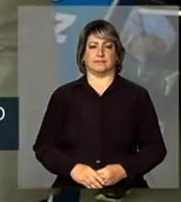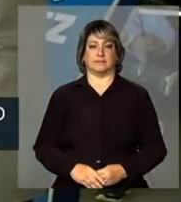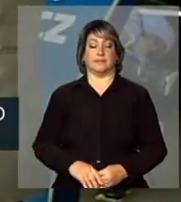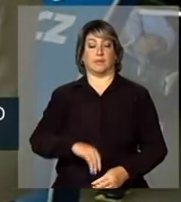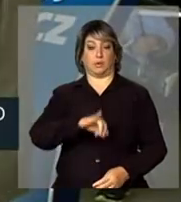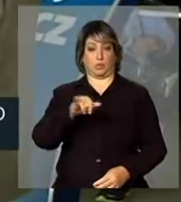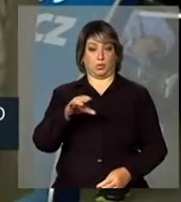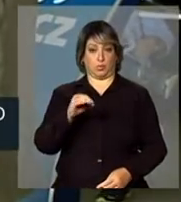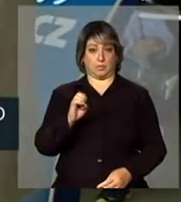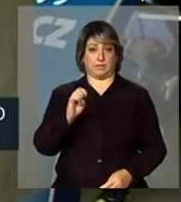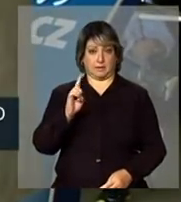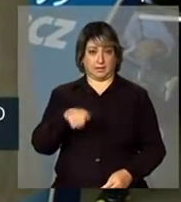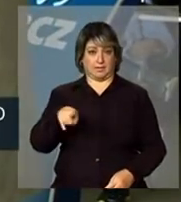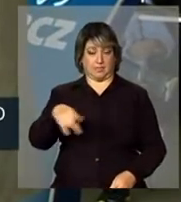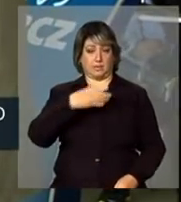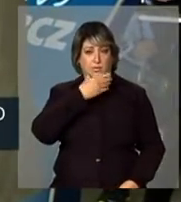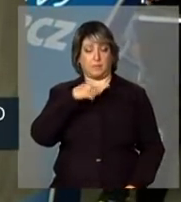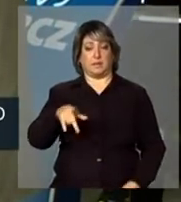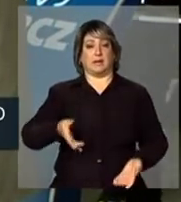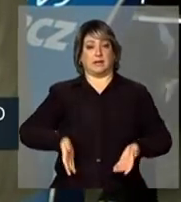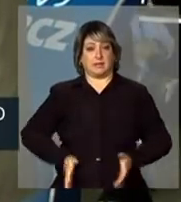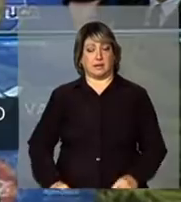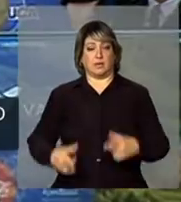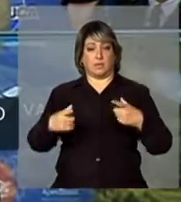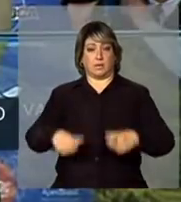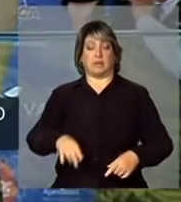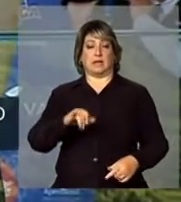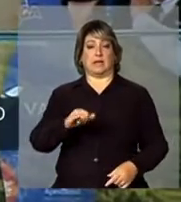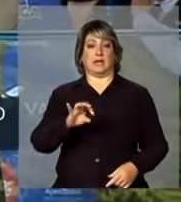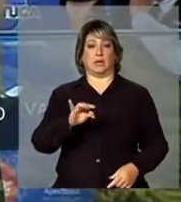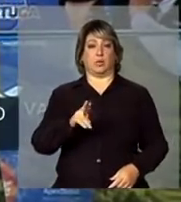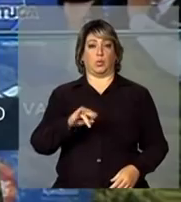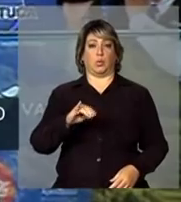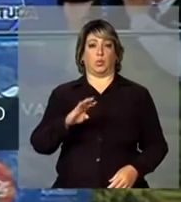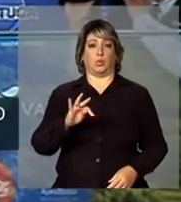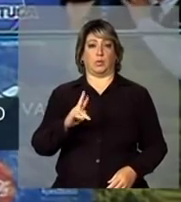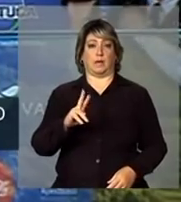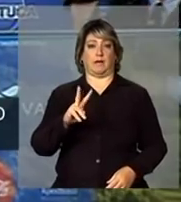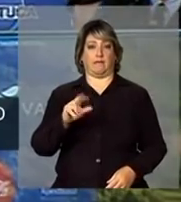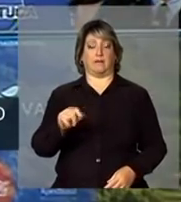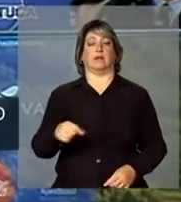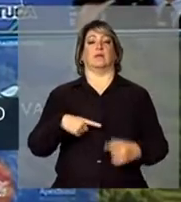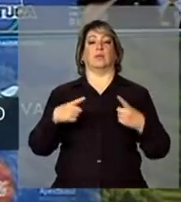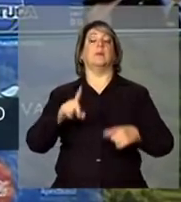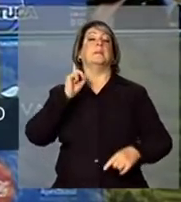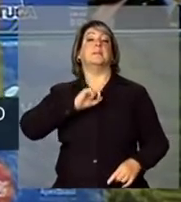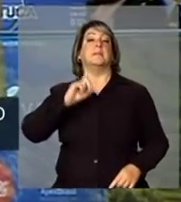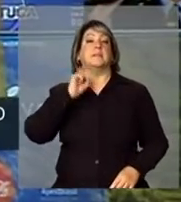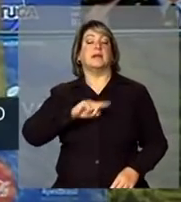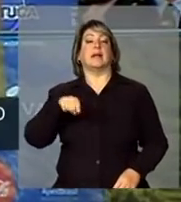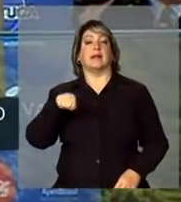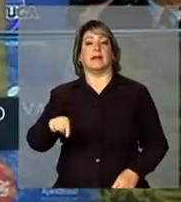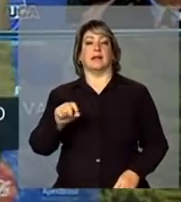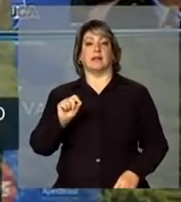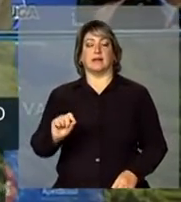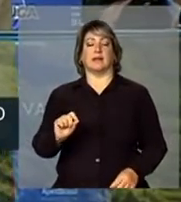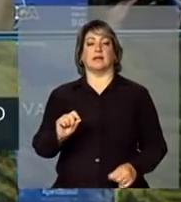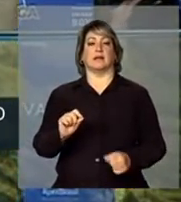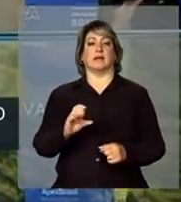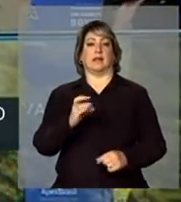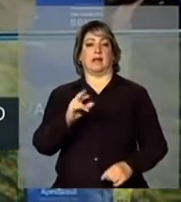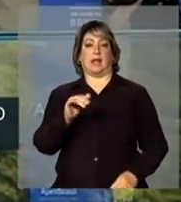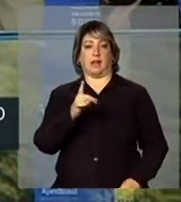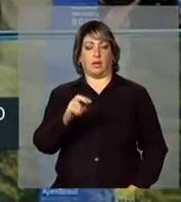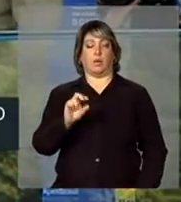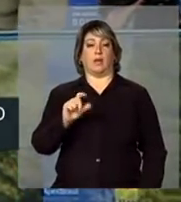José Humberto Vilela Martins é natural de Ituiutaba, Minas Gerais. Destaca-se como criador de Nelore e Nelore